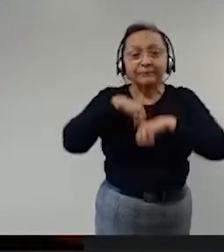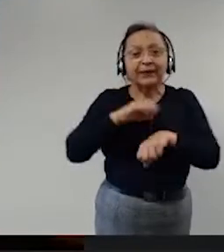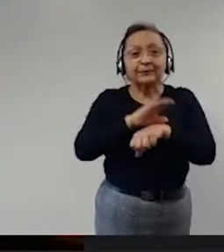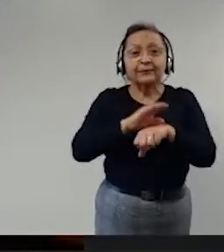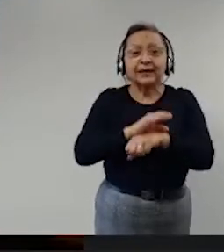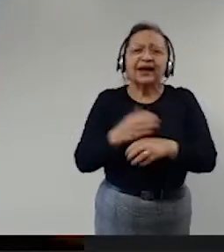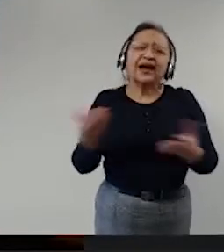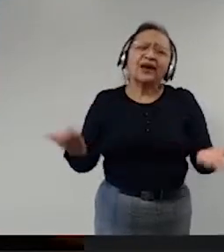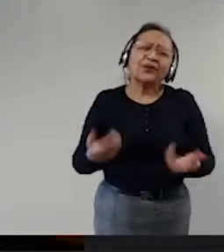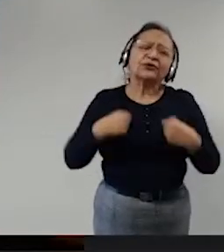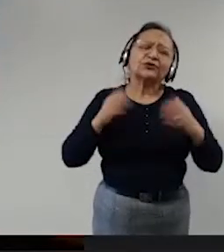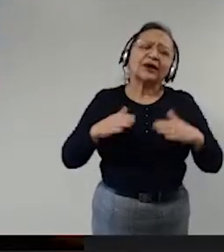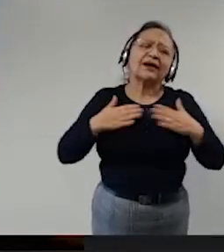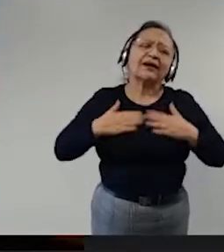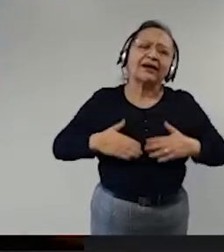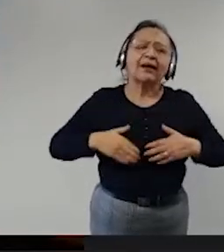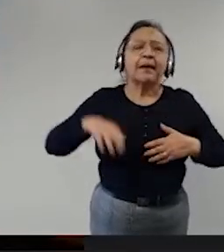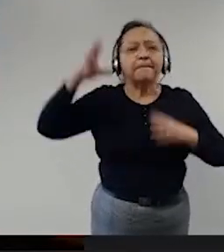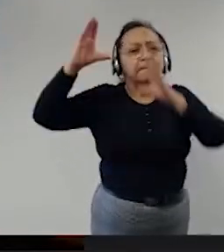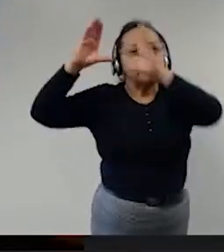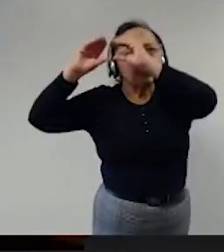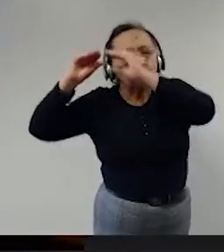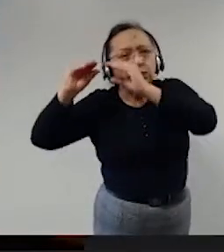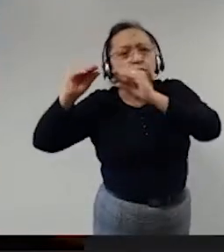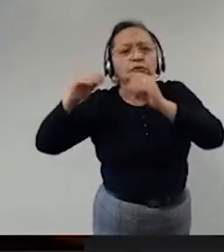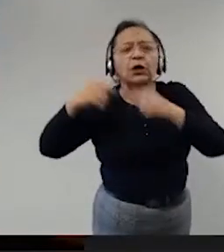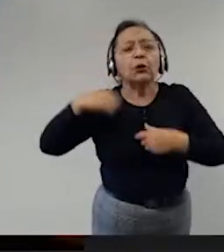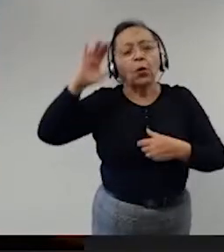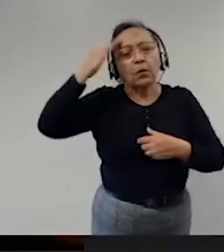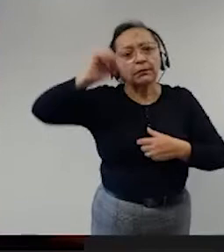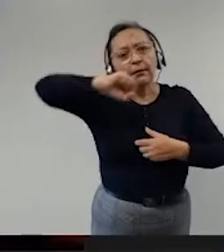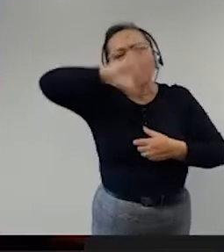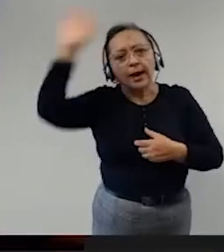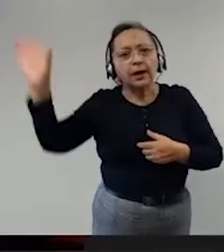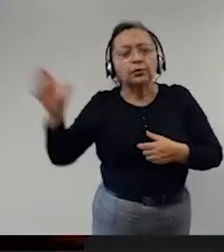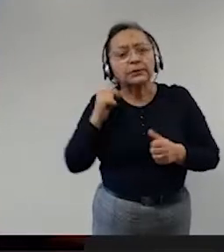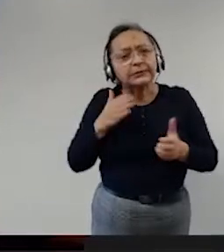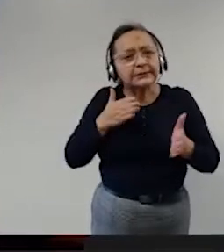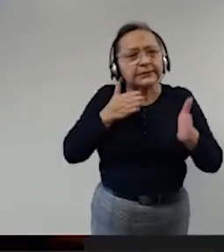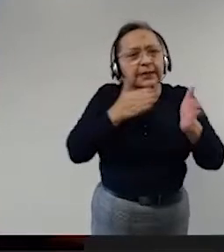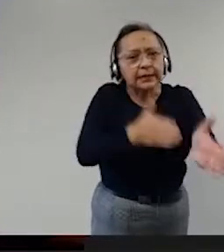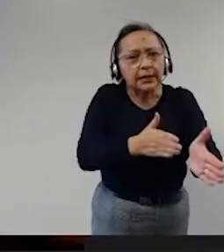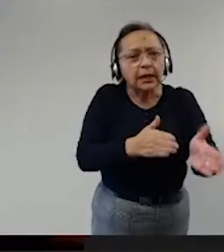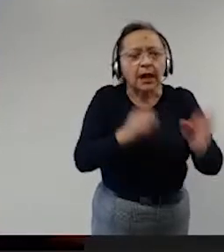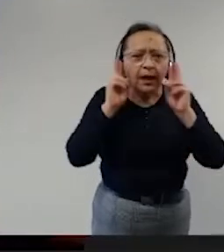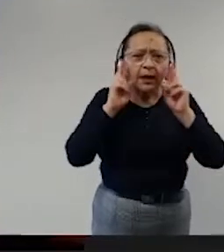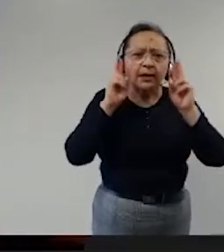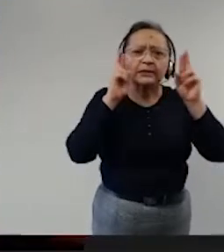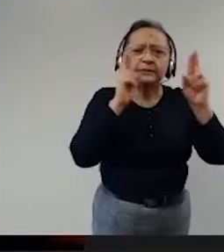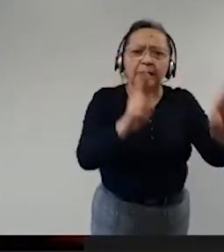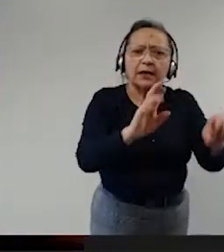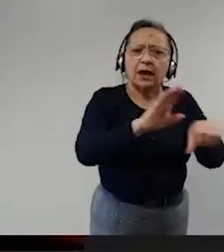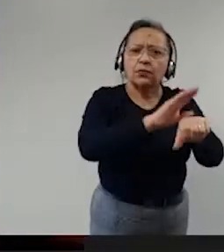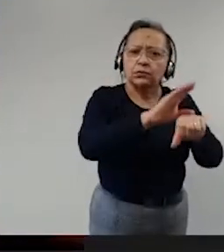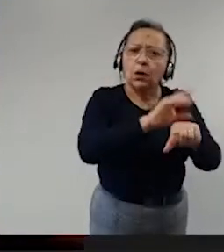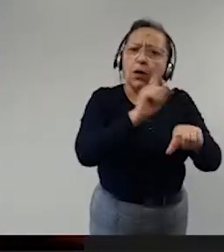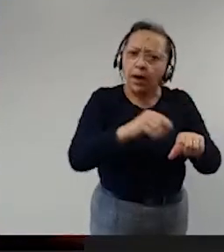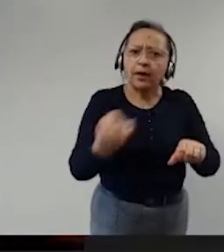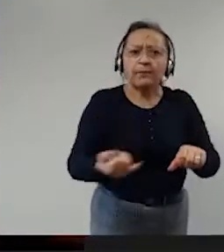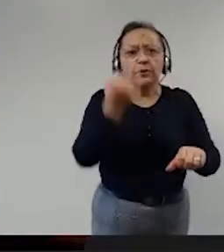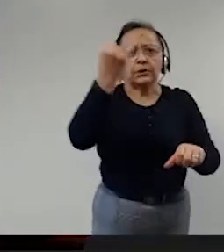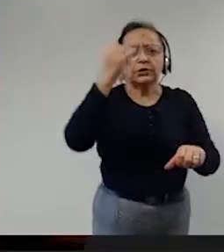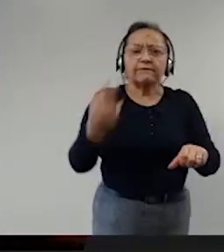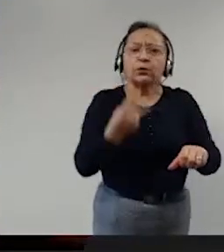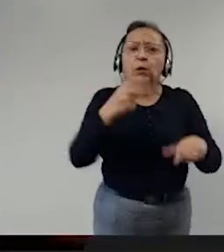do Supremo, hoje cumprir a Constituição é que é um ato revolucionário. É lutar para cumprir a Constituição, lutar para ter uma